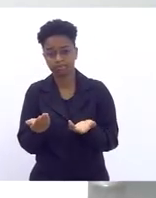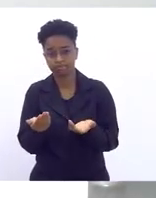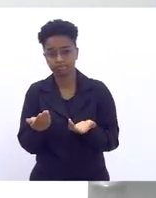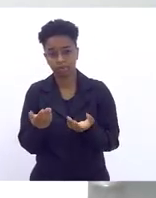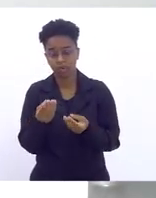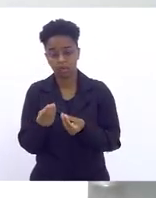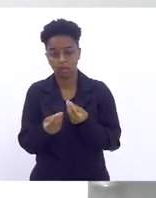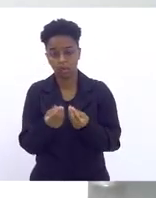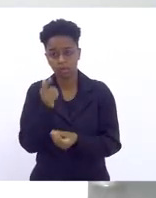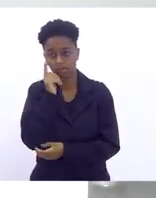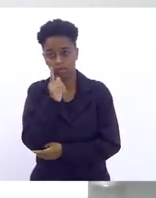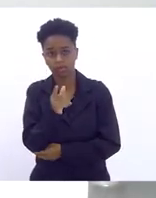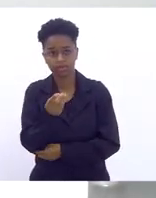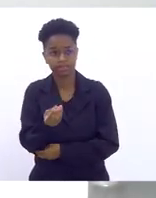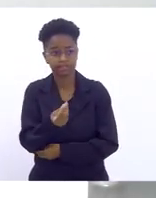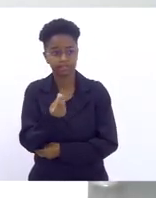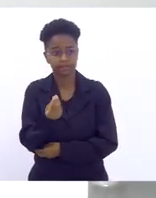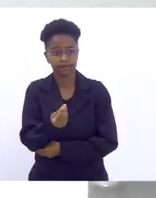consegue